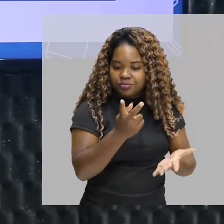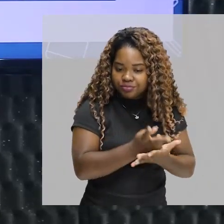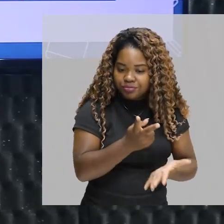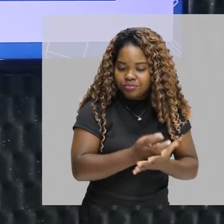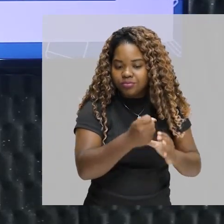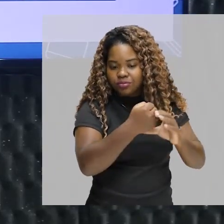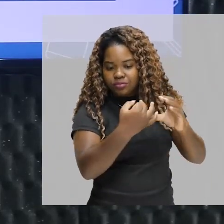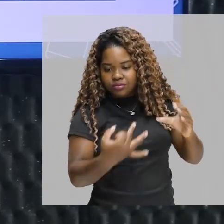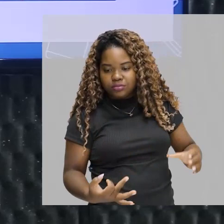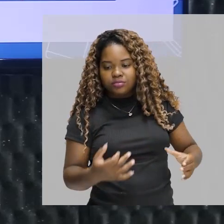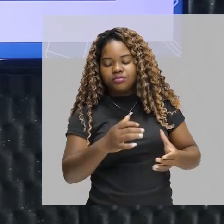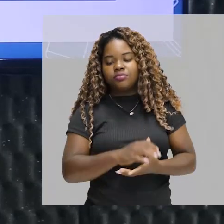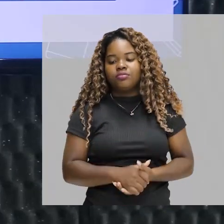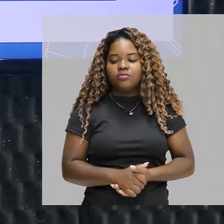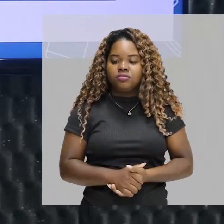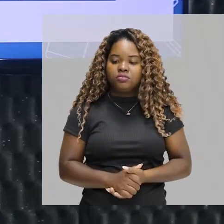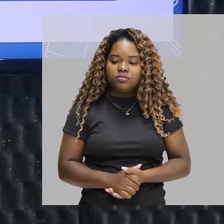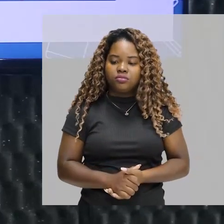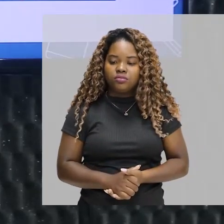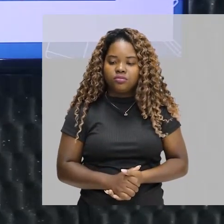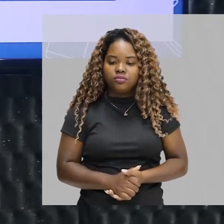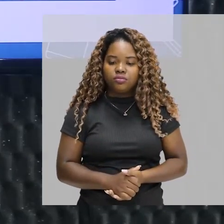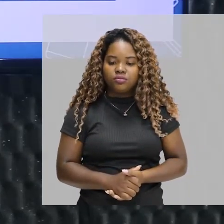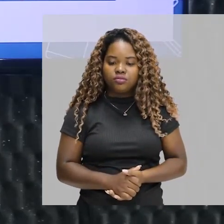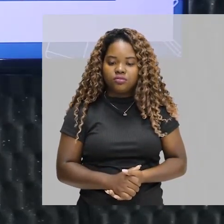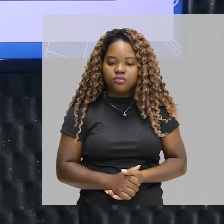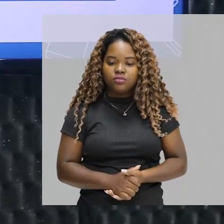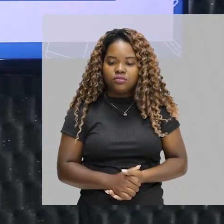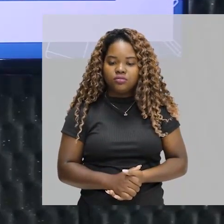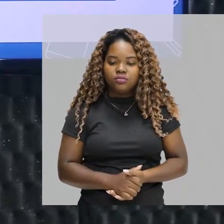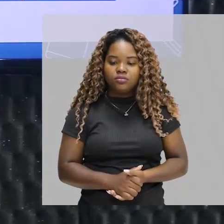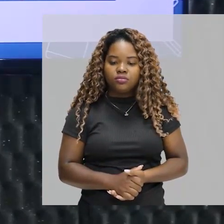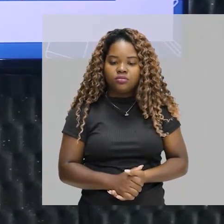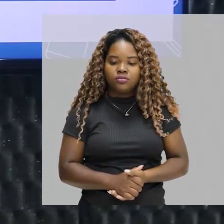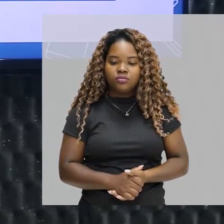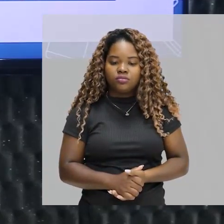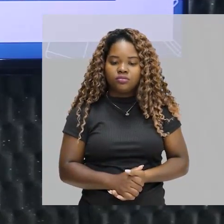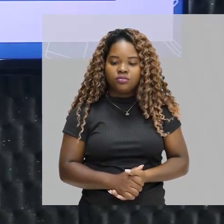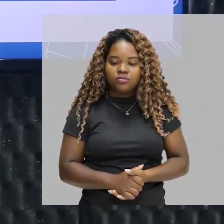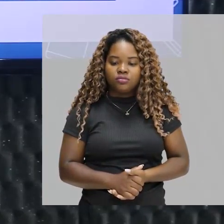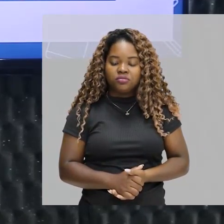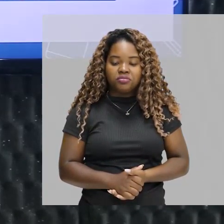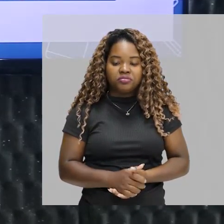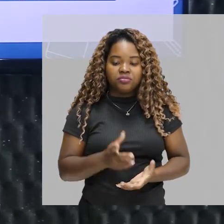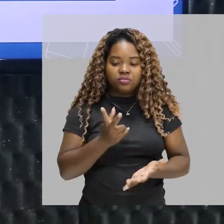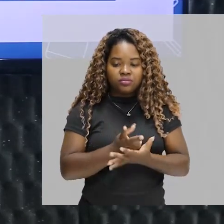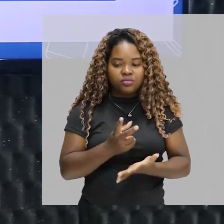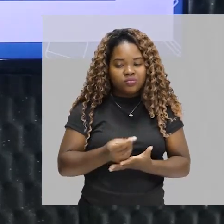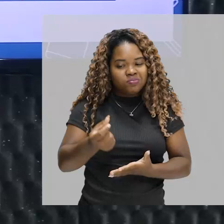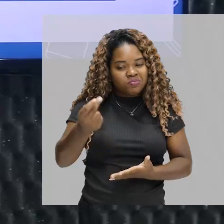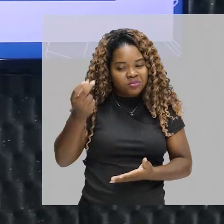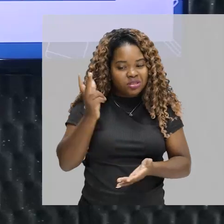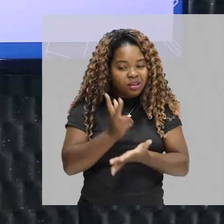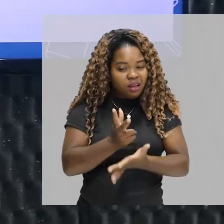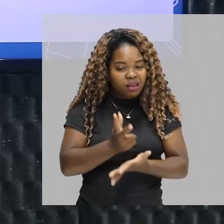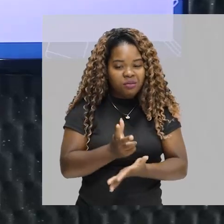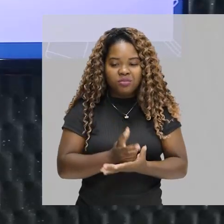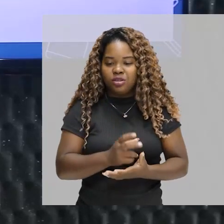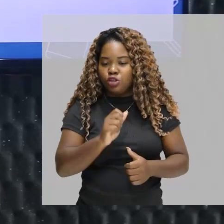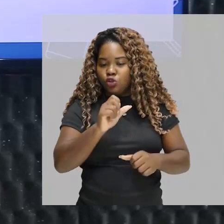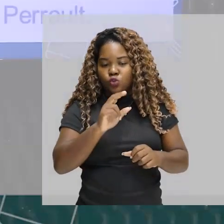essa característica ou essas características milenares, tá? Tem desde quando, desde sempre, tá